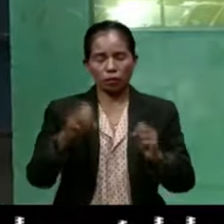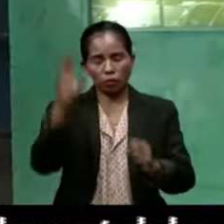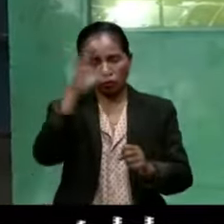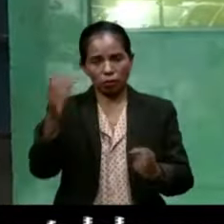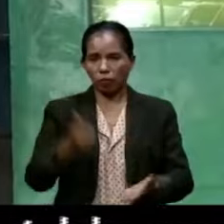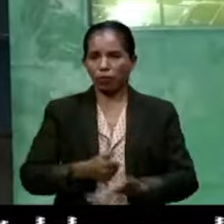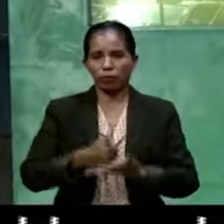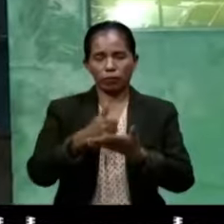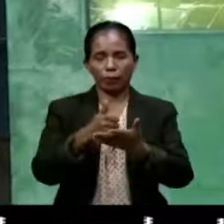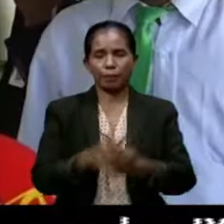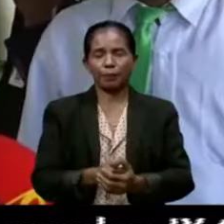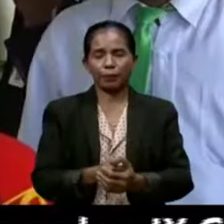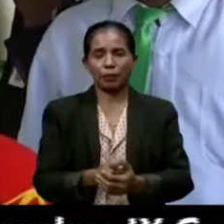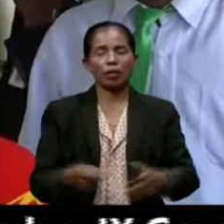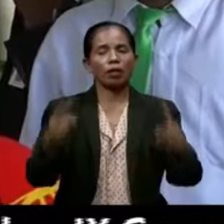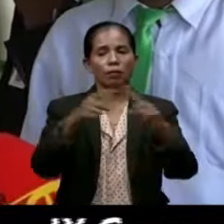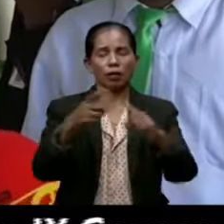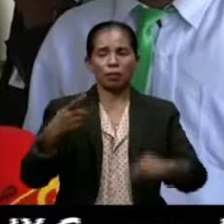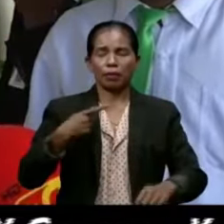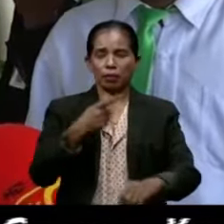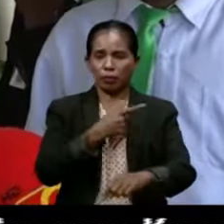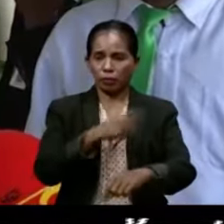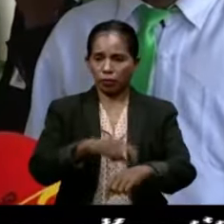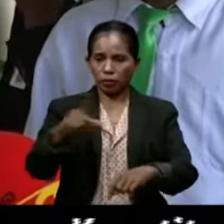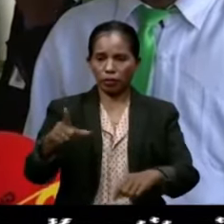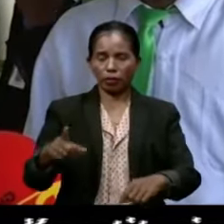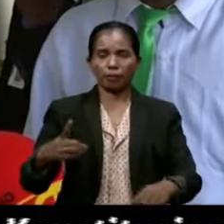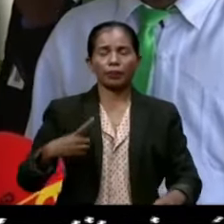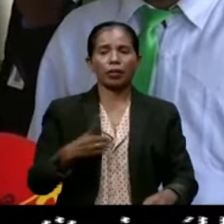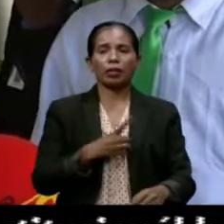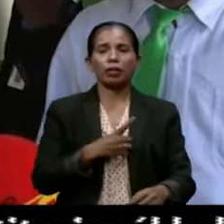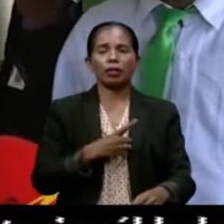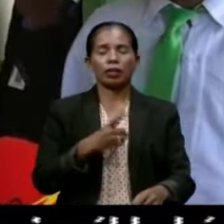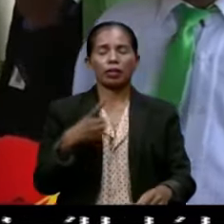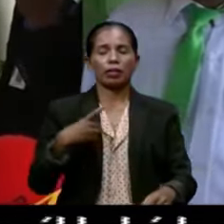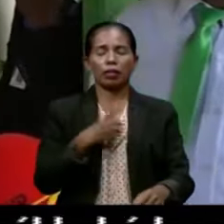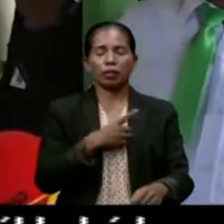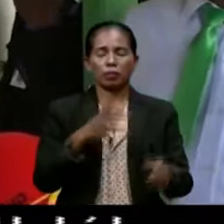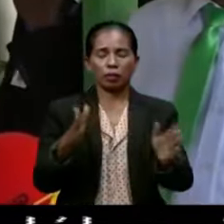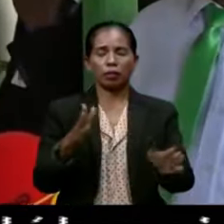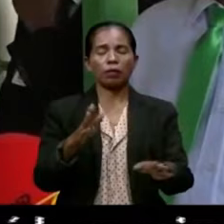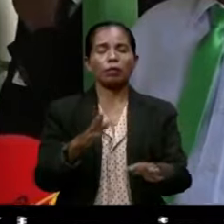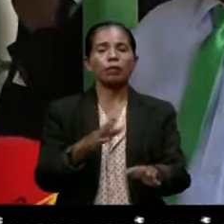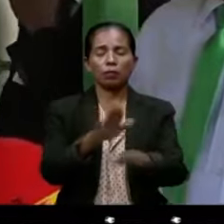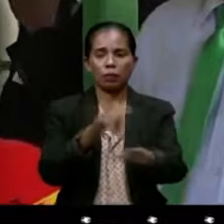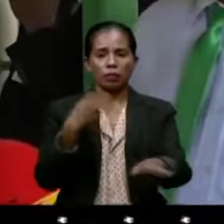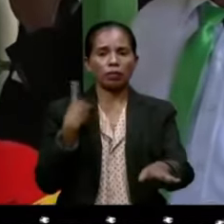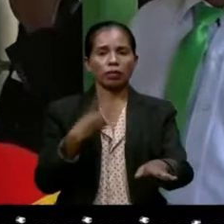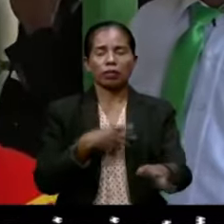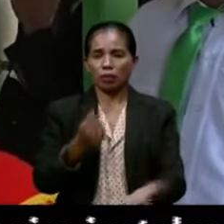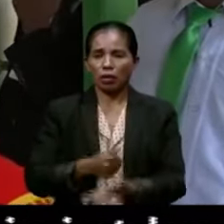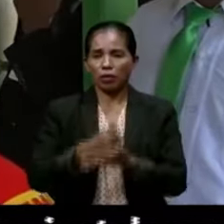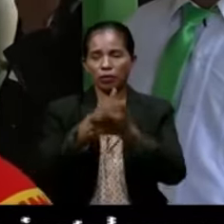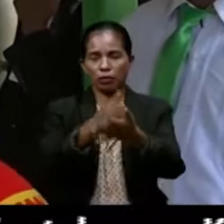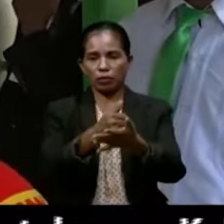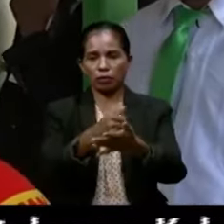solução. Agora para Parlamento, nem depende deputado Sira Borbo. E te la osa para tu debate, para tu defende maluga